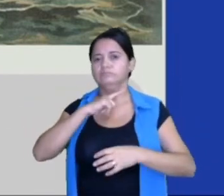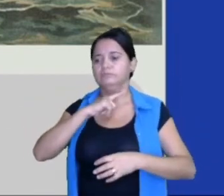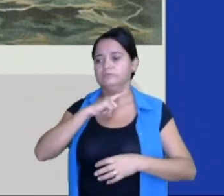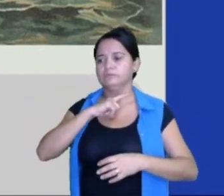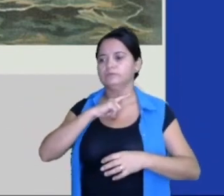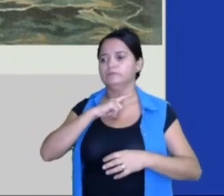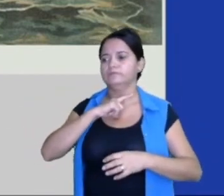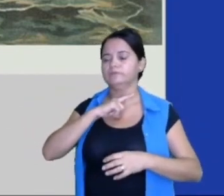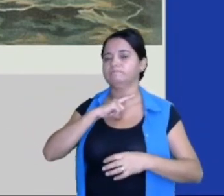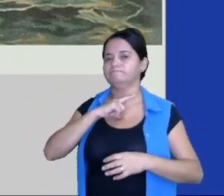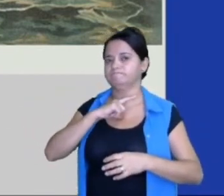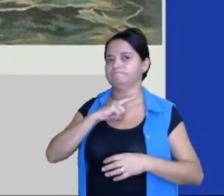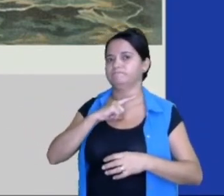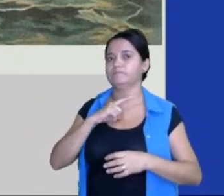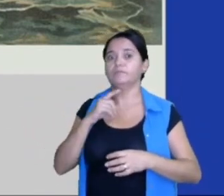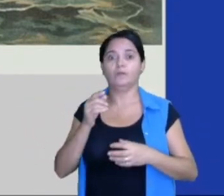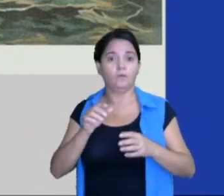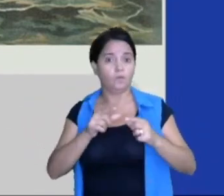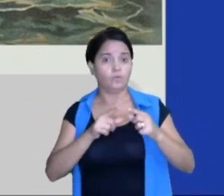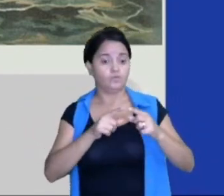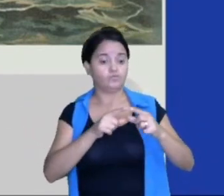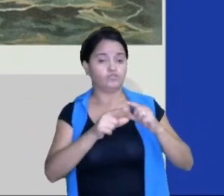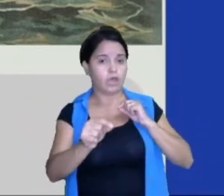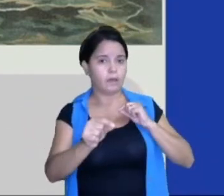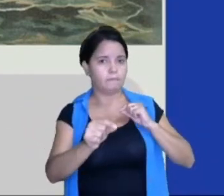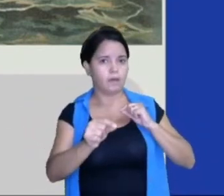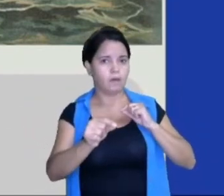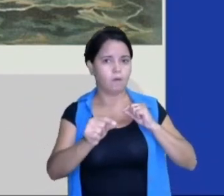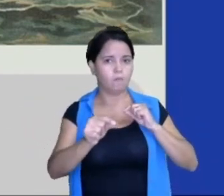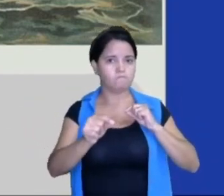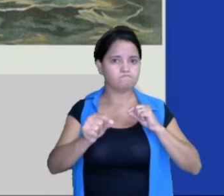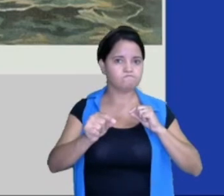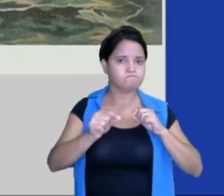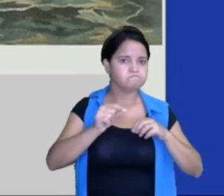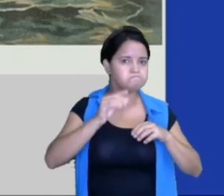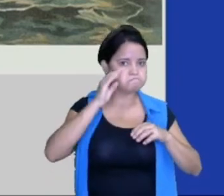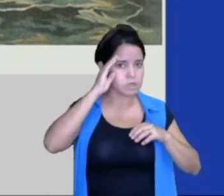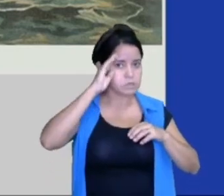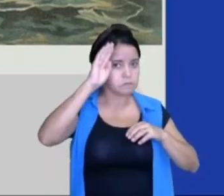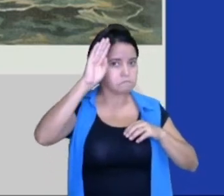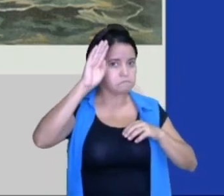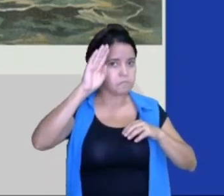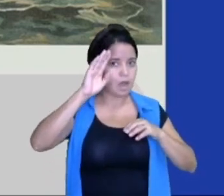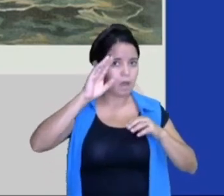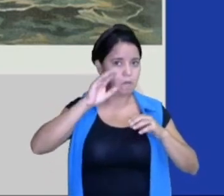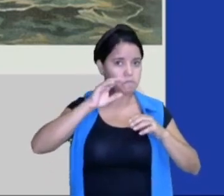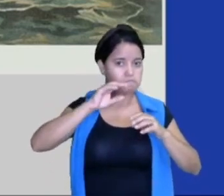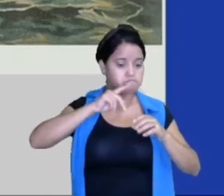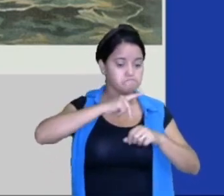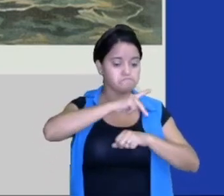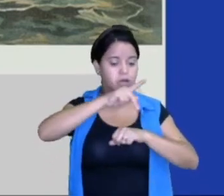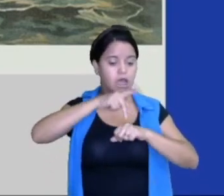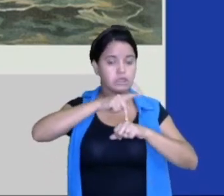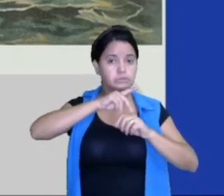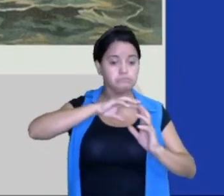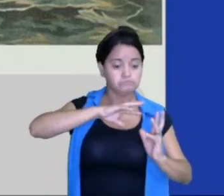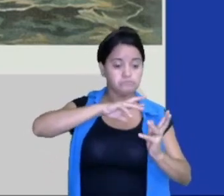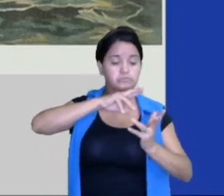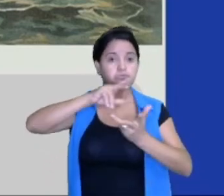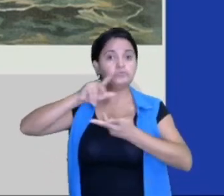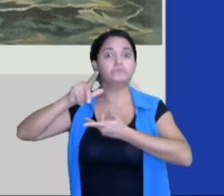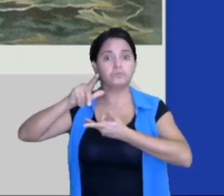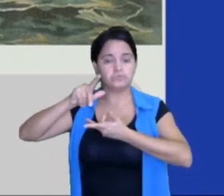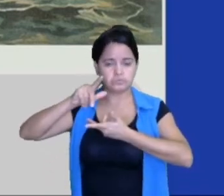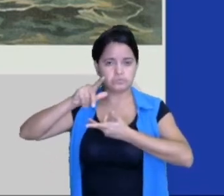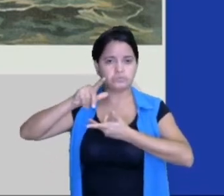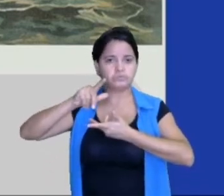Coreia. Foi assim que o Japão se tornou uma potência mundial e demarcou a decadência do regime czarista da